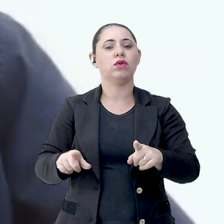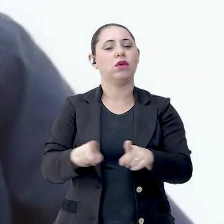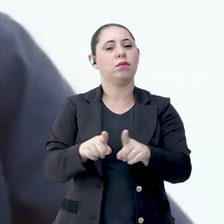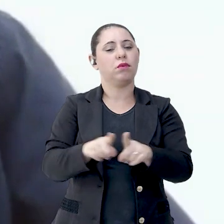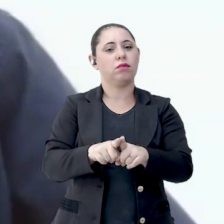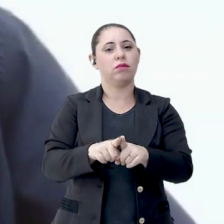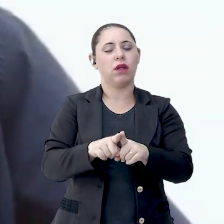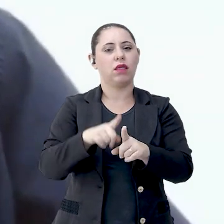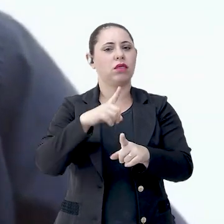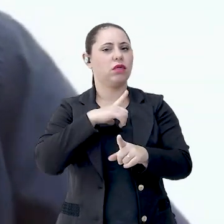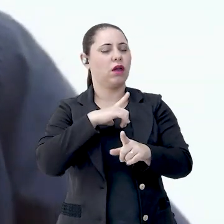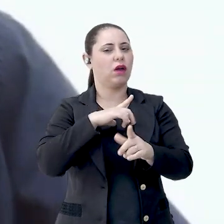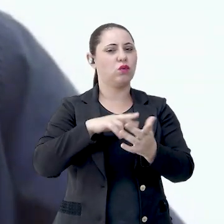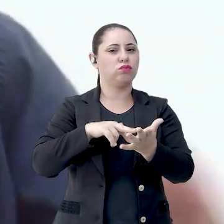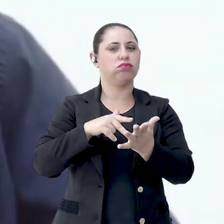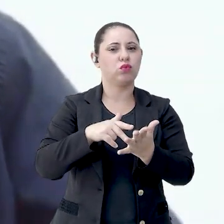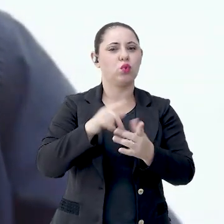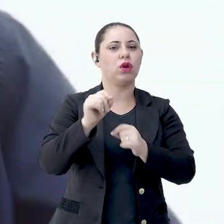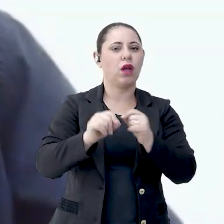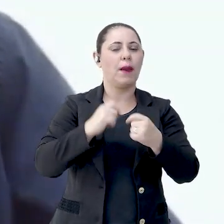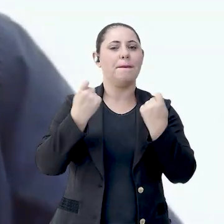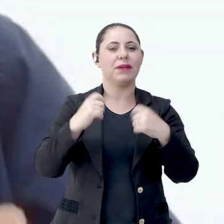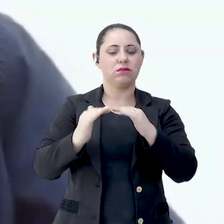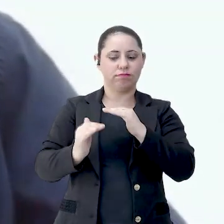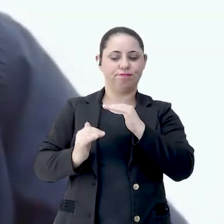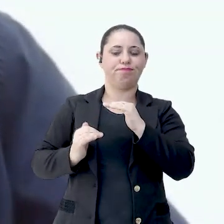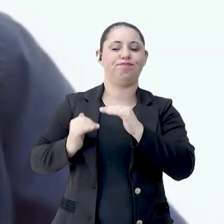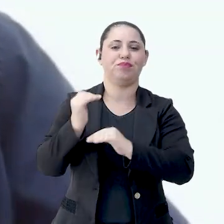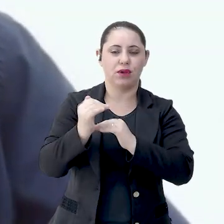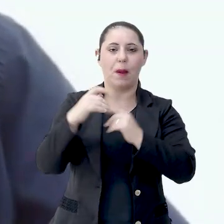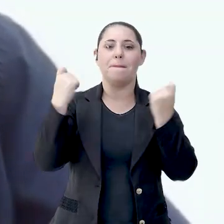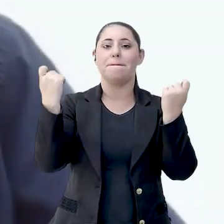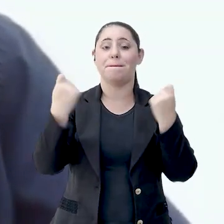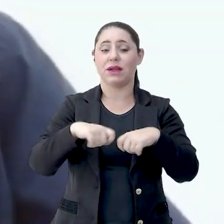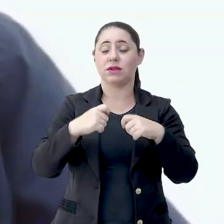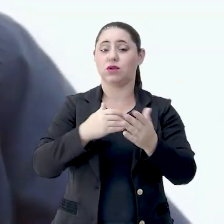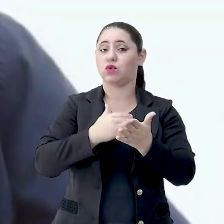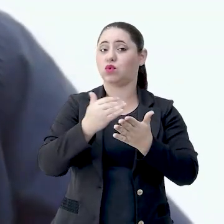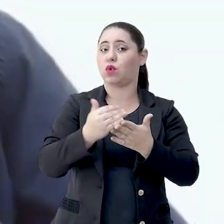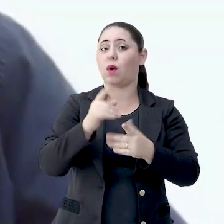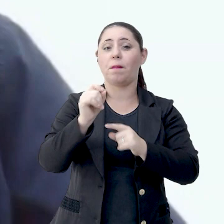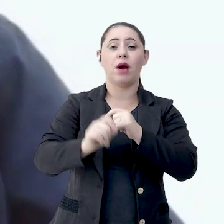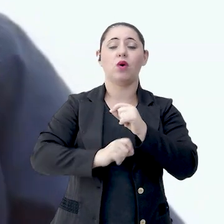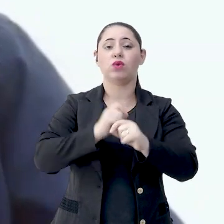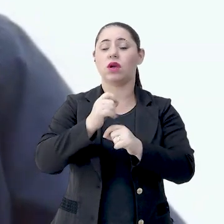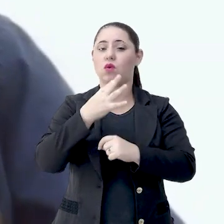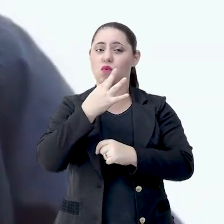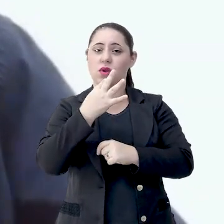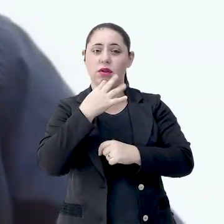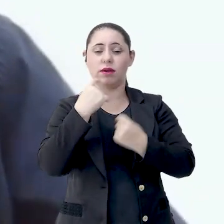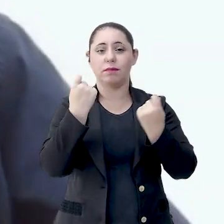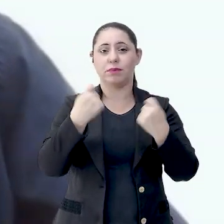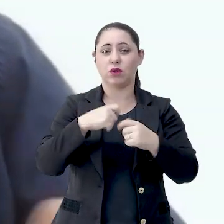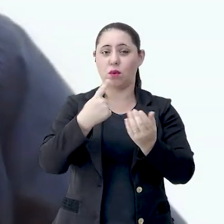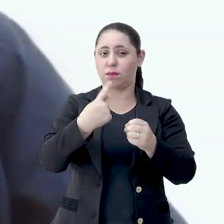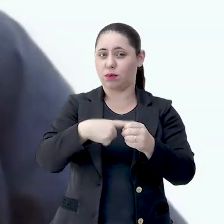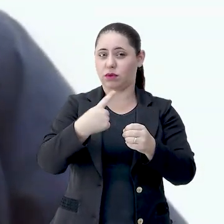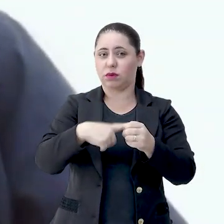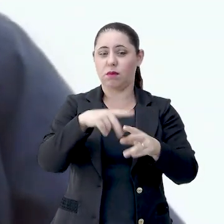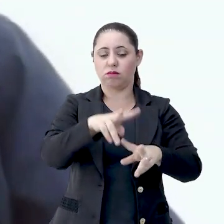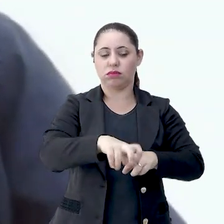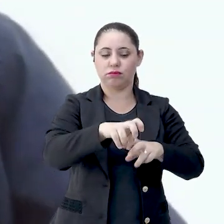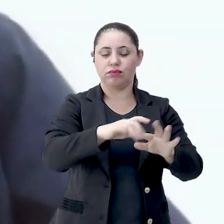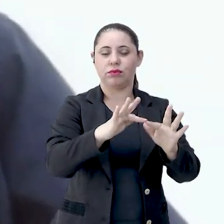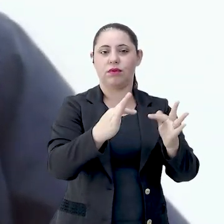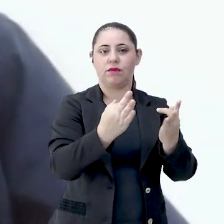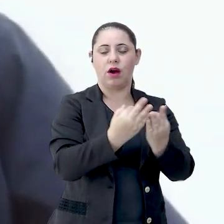da prefeitura, e a gente percebe que existe um espaço ainda muito grande para que esses prefeitos organizem uma cadeia de fornecimento para o